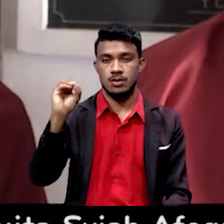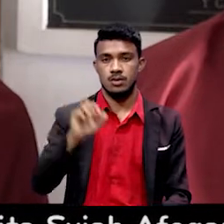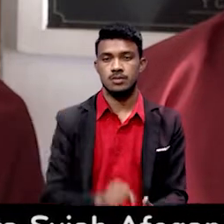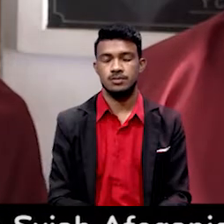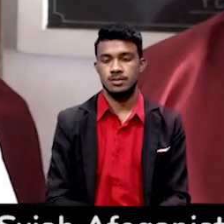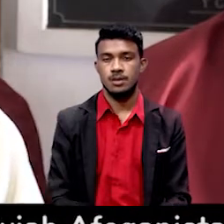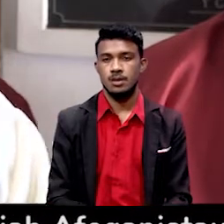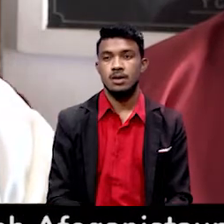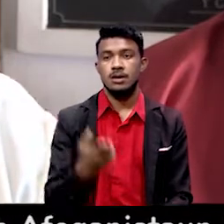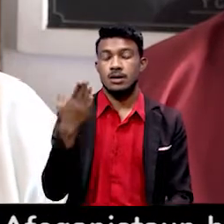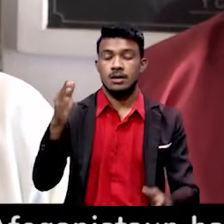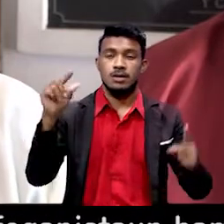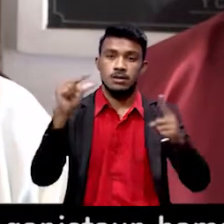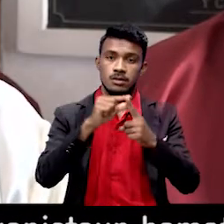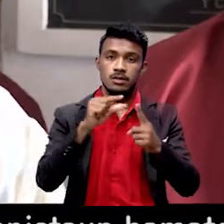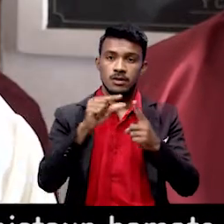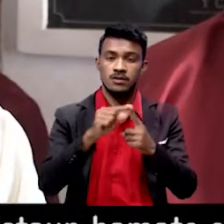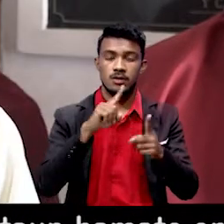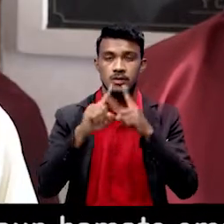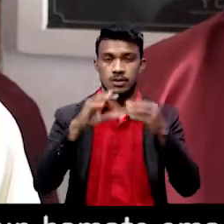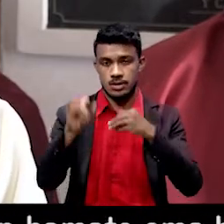Minha ela sentir o sino né da na